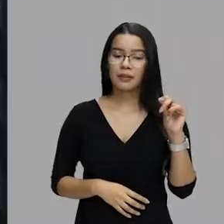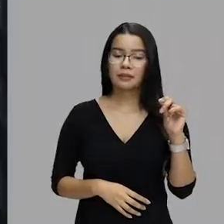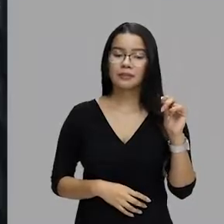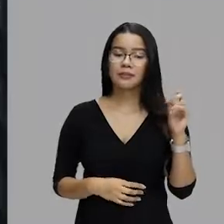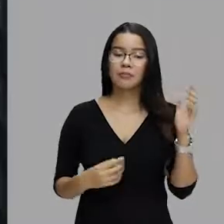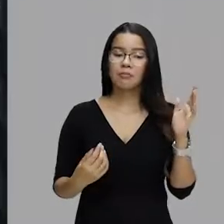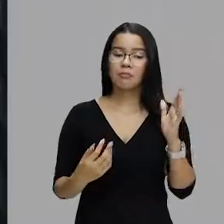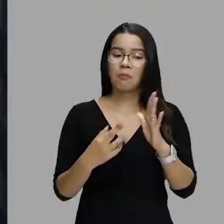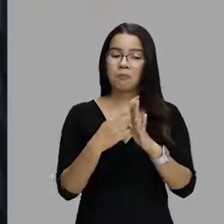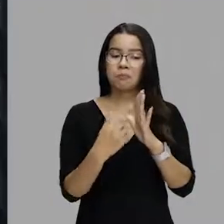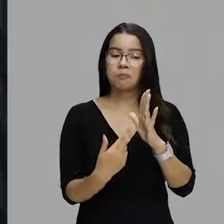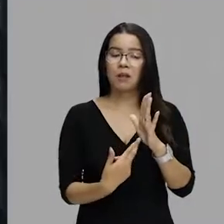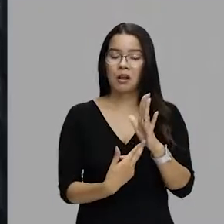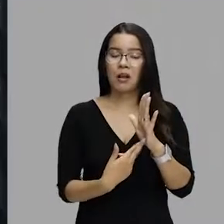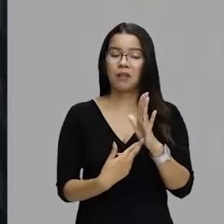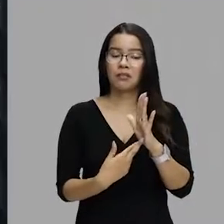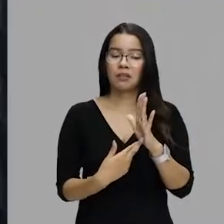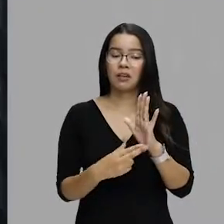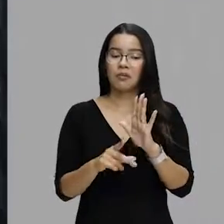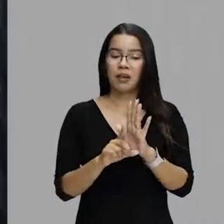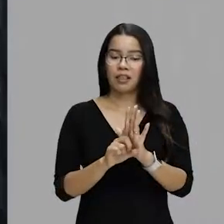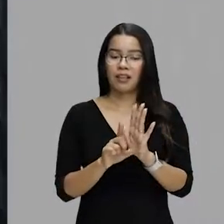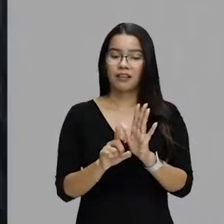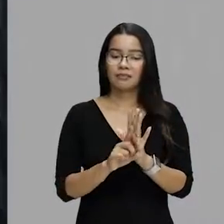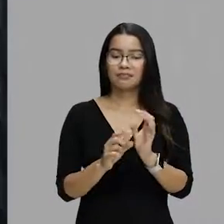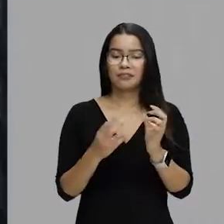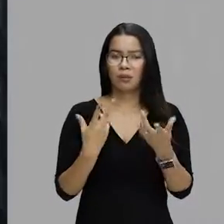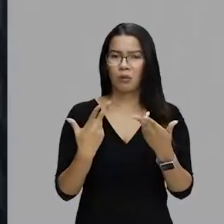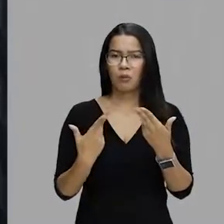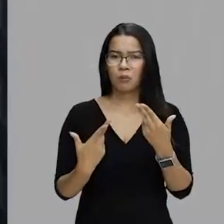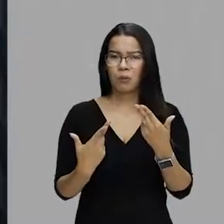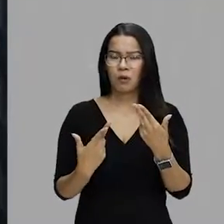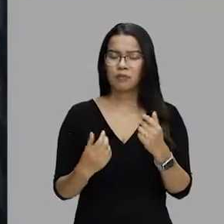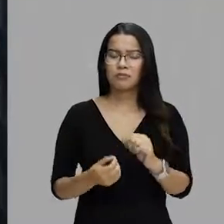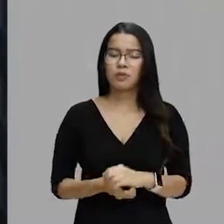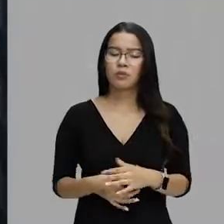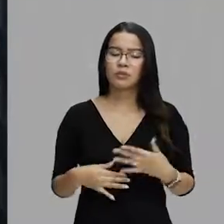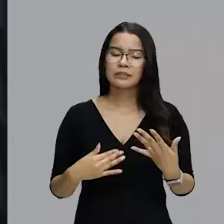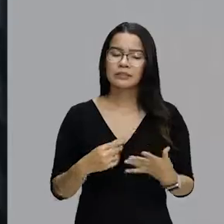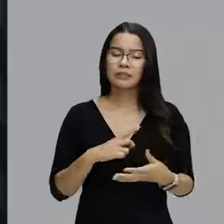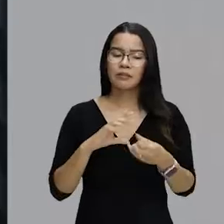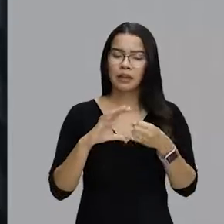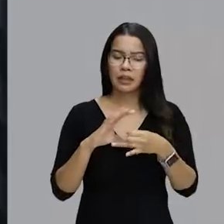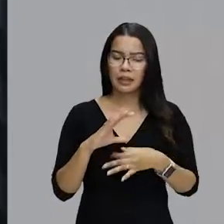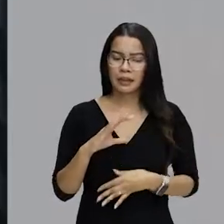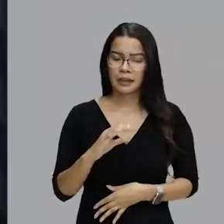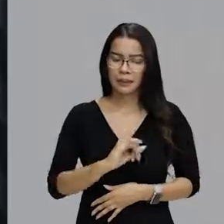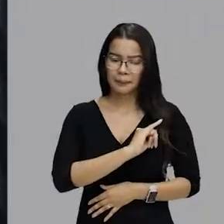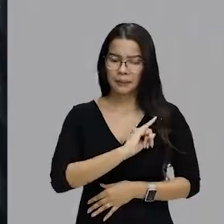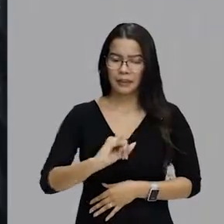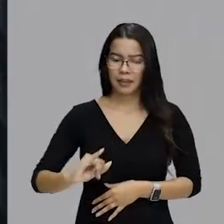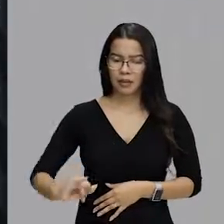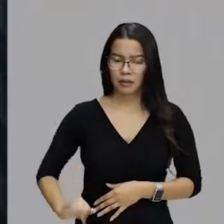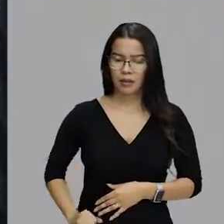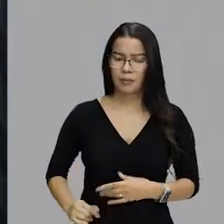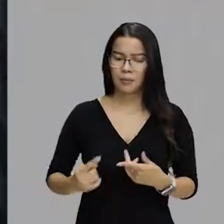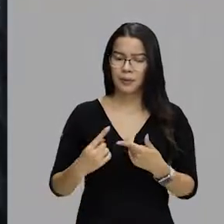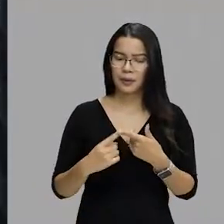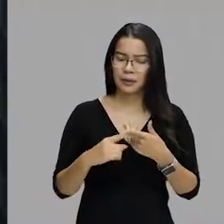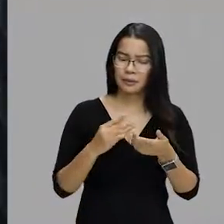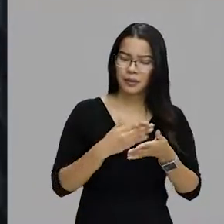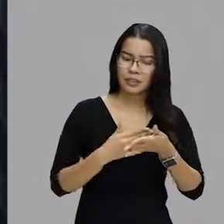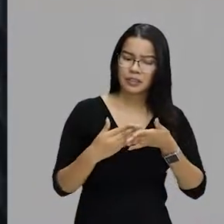quando se fala que ela tem um caráter imperialista, é porque a partir da emenda Platt, os Estados